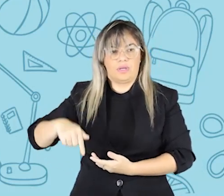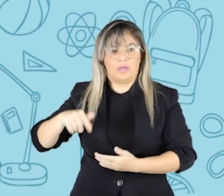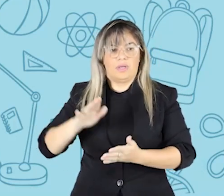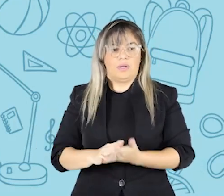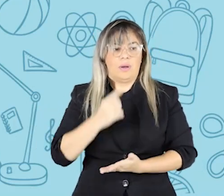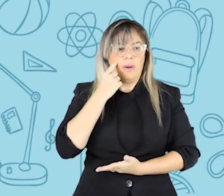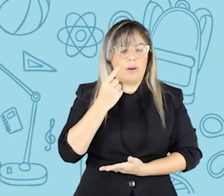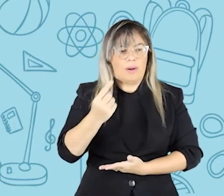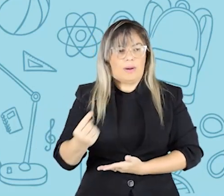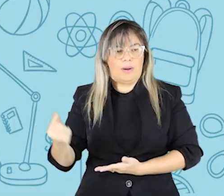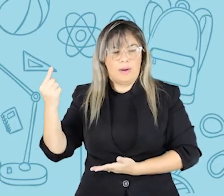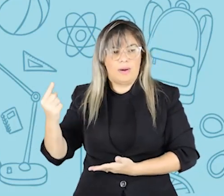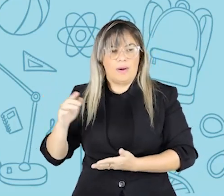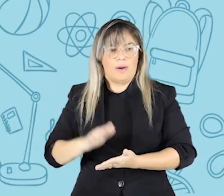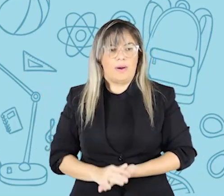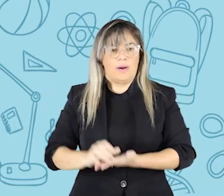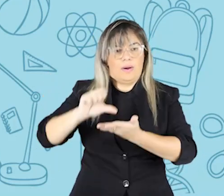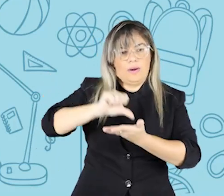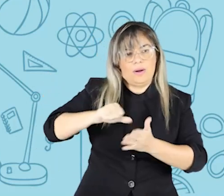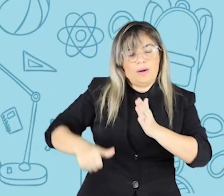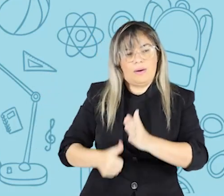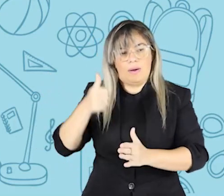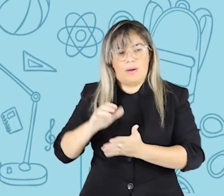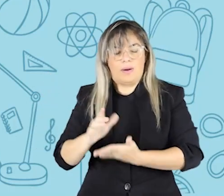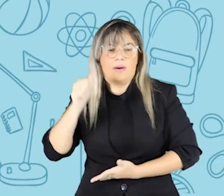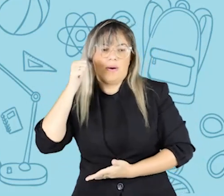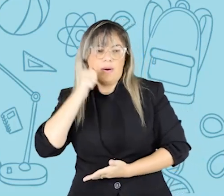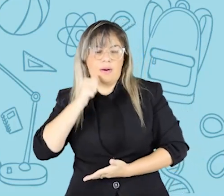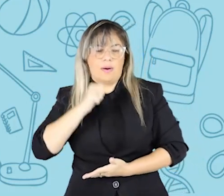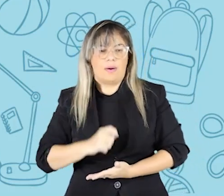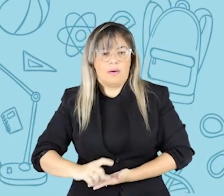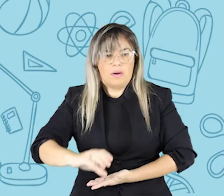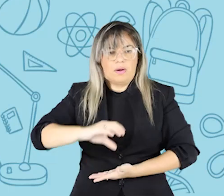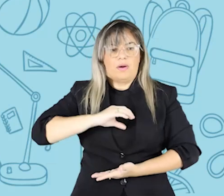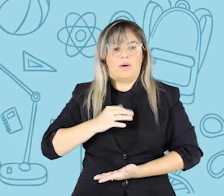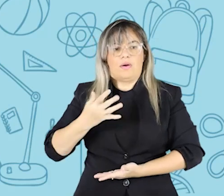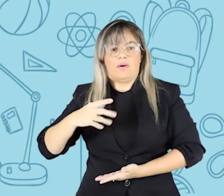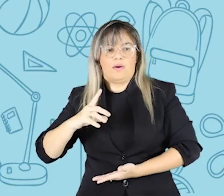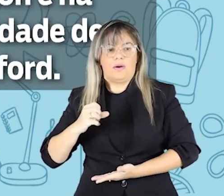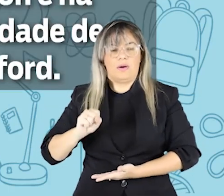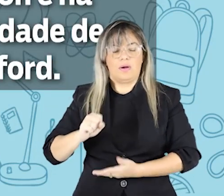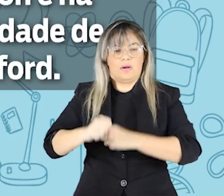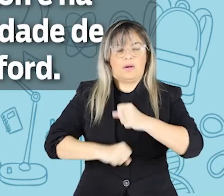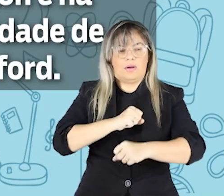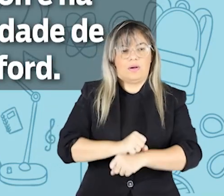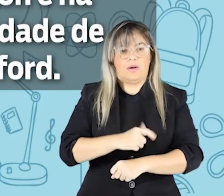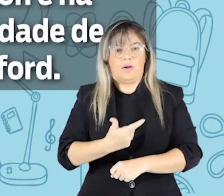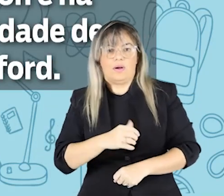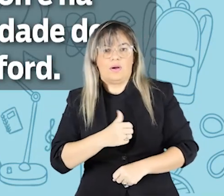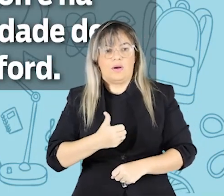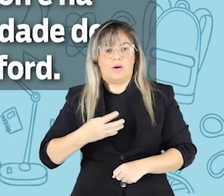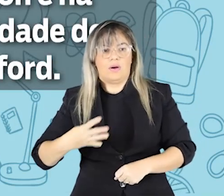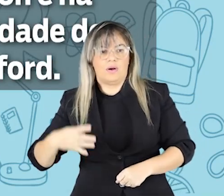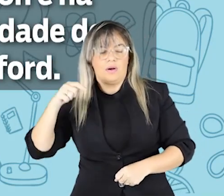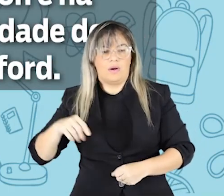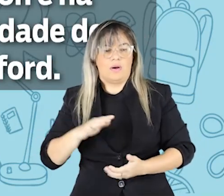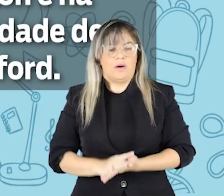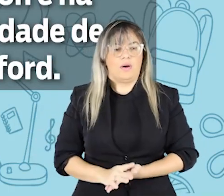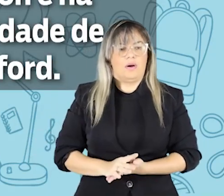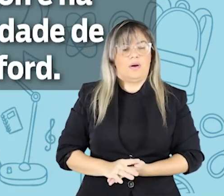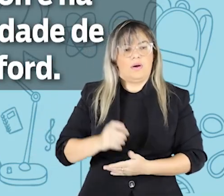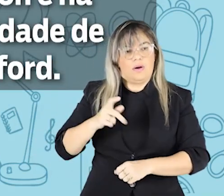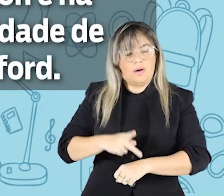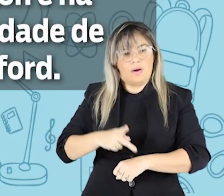a iraniana, foi a primeira mulher a receber a medalha Fields em 2014. PhD em matemática pela